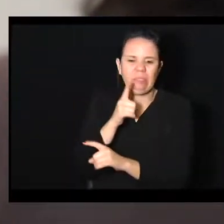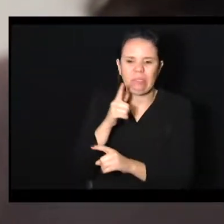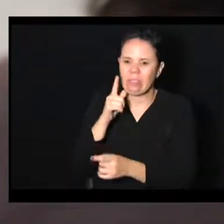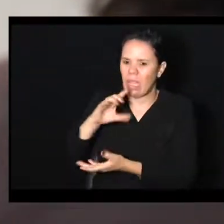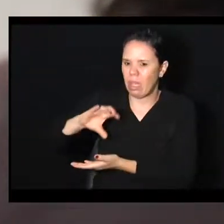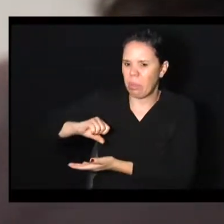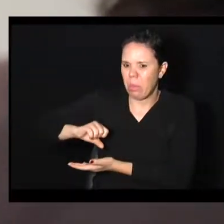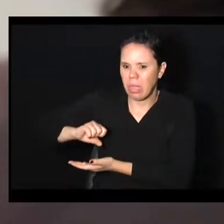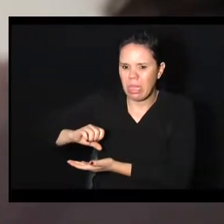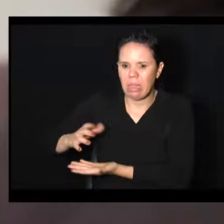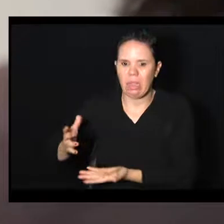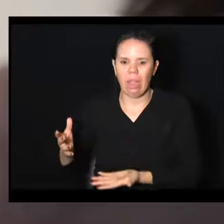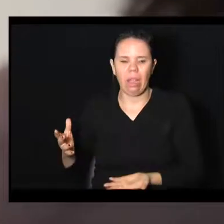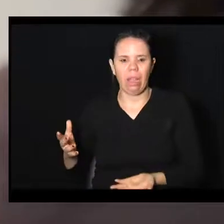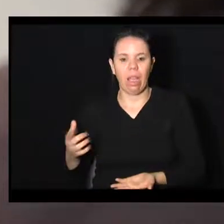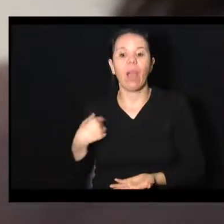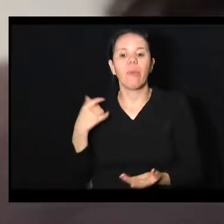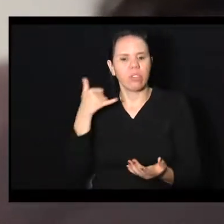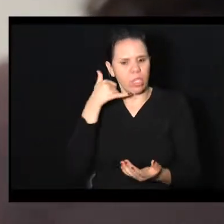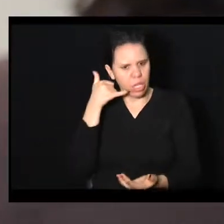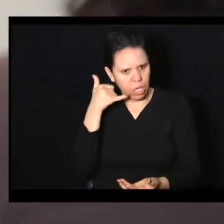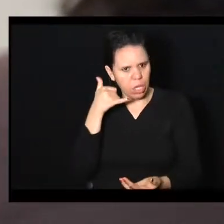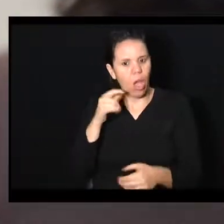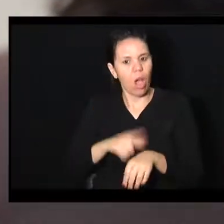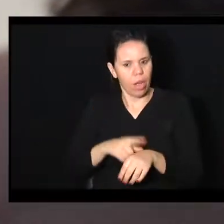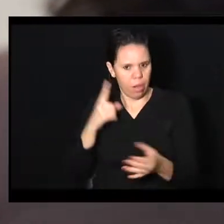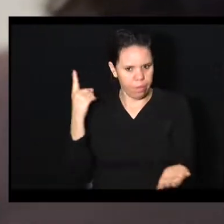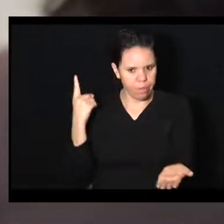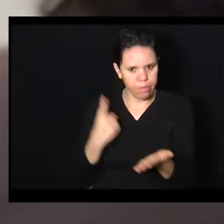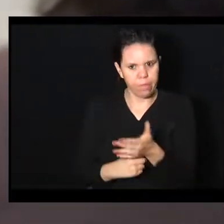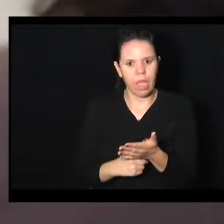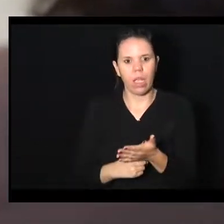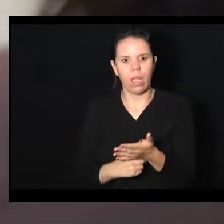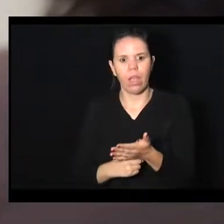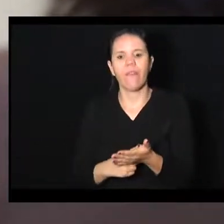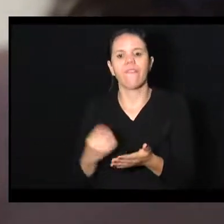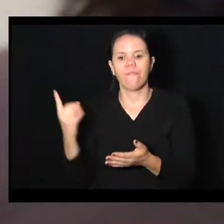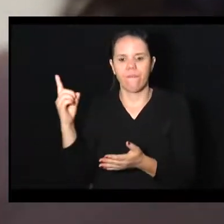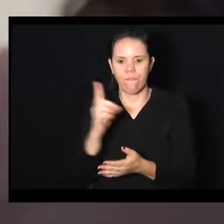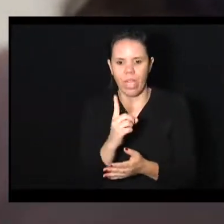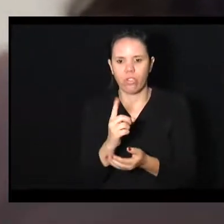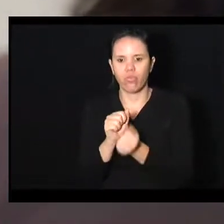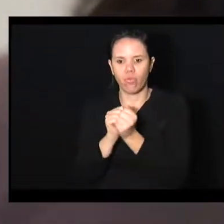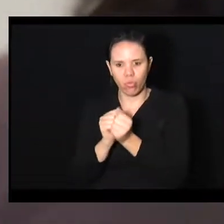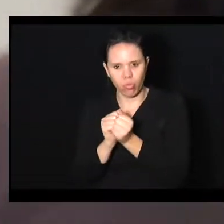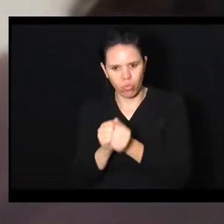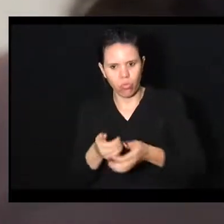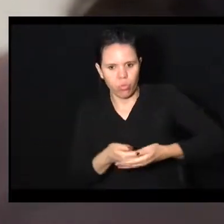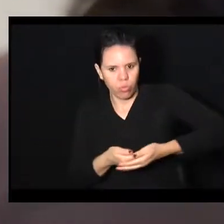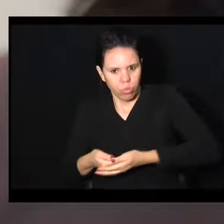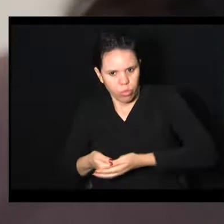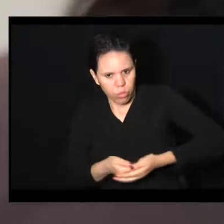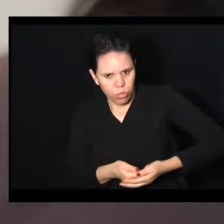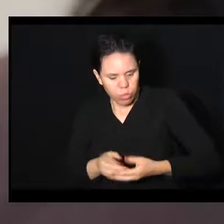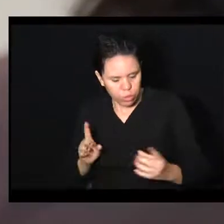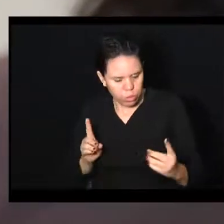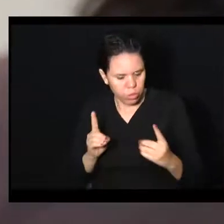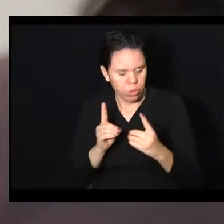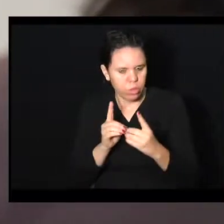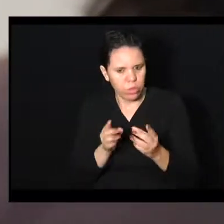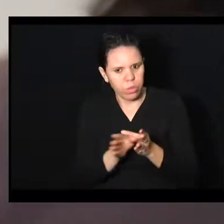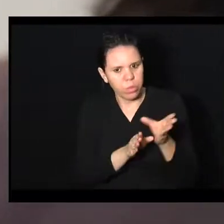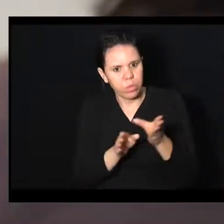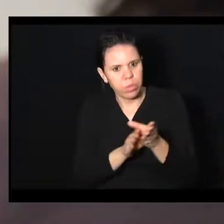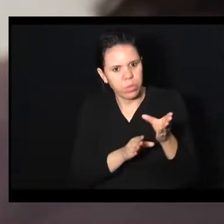pra gente, nós atendemos com horário marcado e aí ela e o bebê vêm até aqui e nós fazemos esse atendimento de